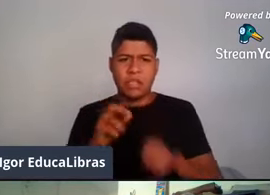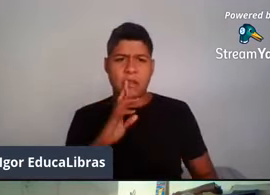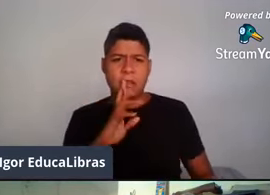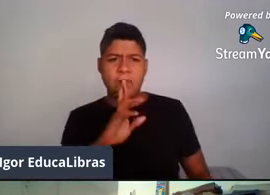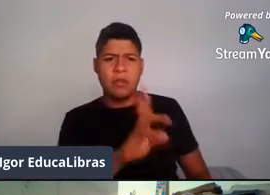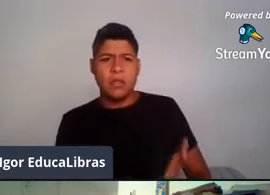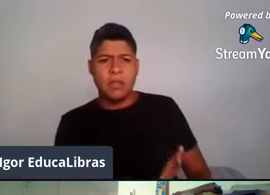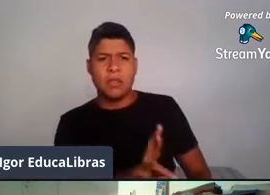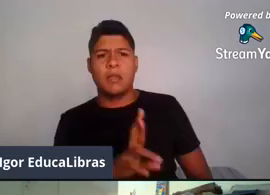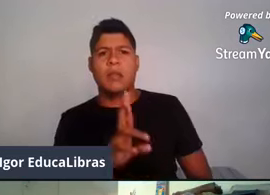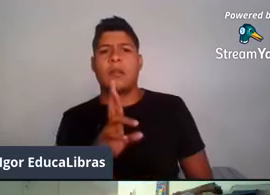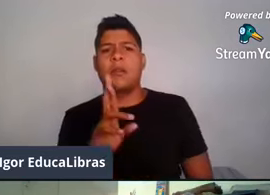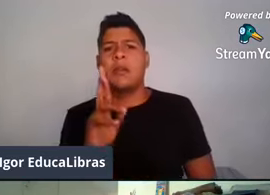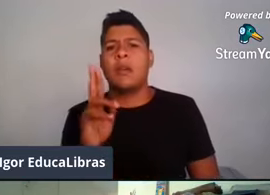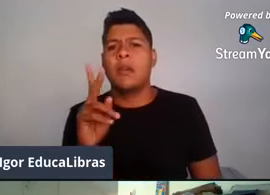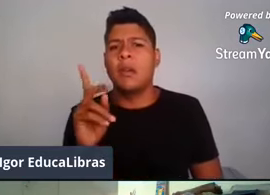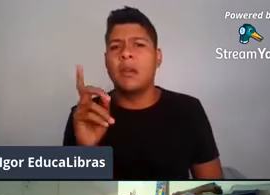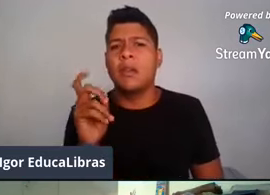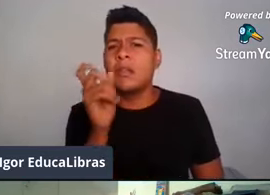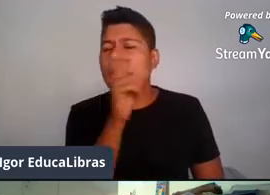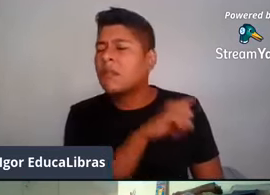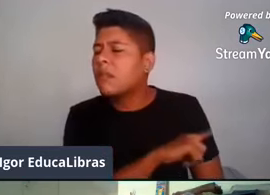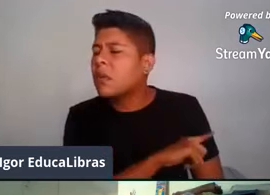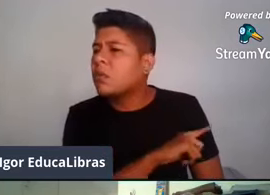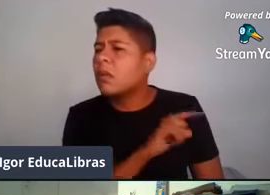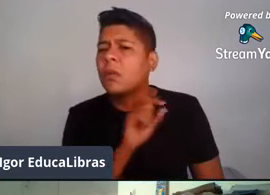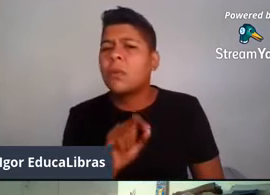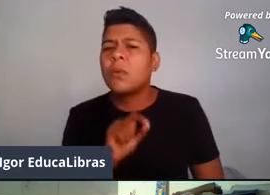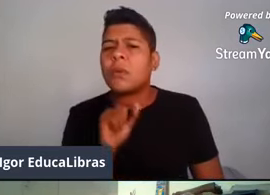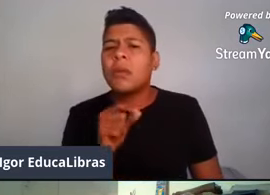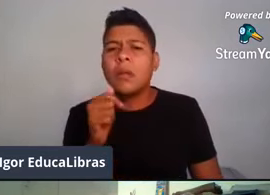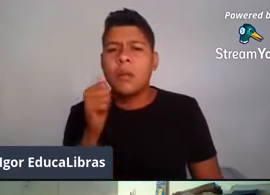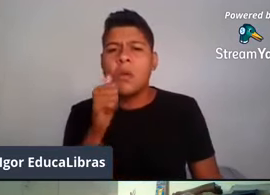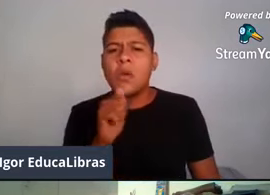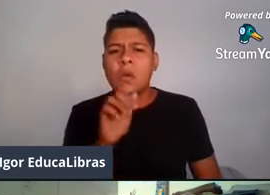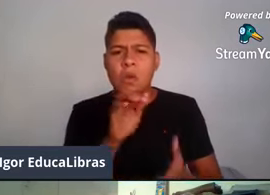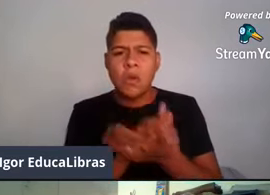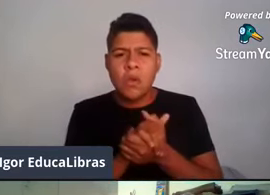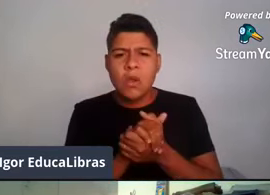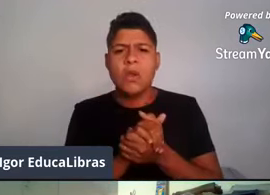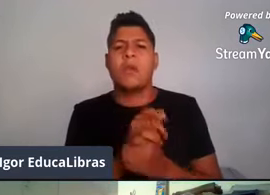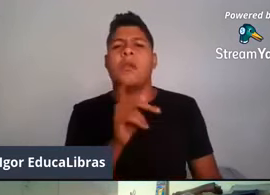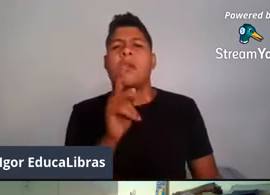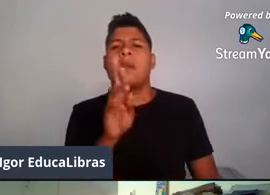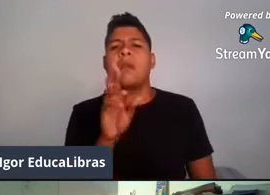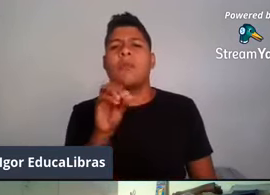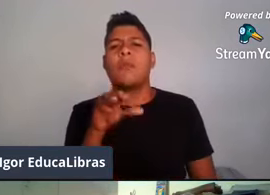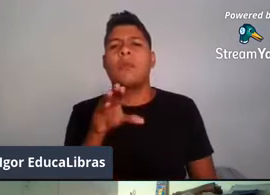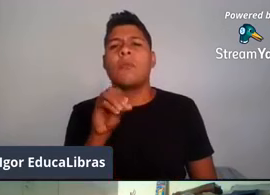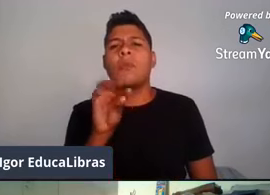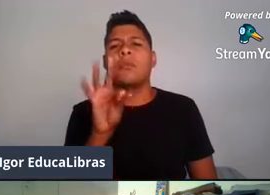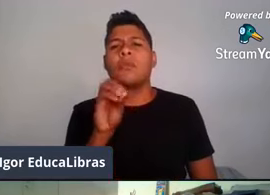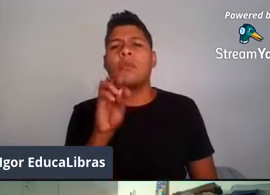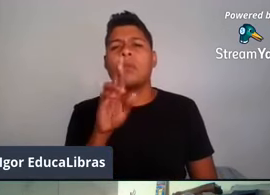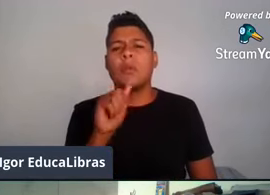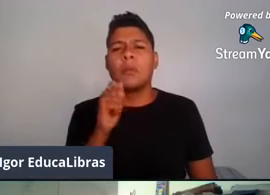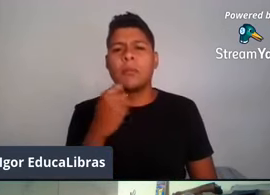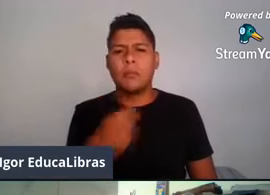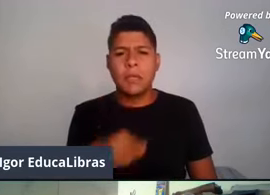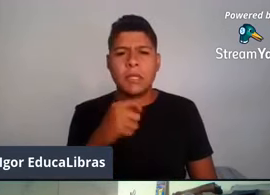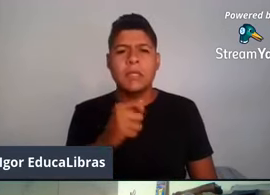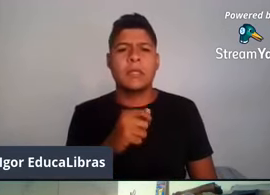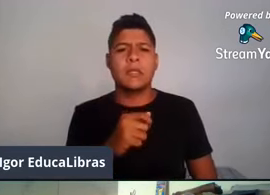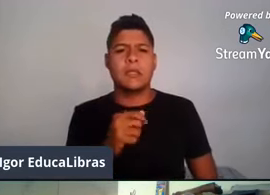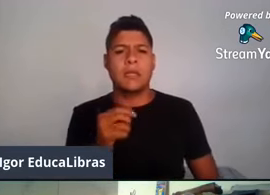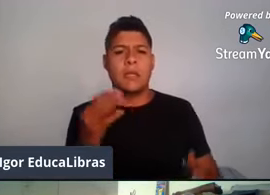única dificuldade é que, como a minha esposa também é promotora, a gente tem que dividir o horário para cuidar do filho, né?